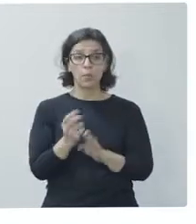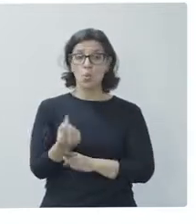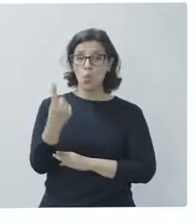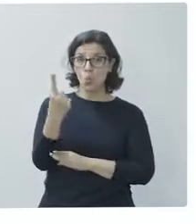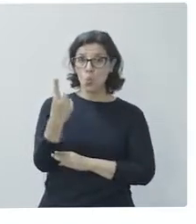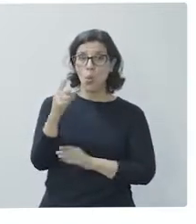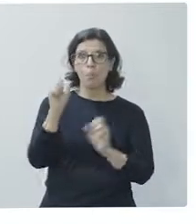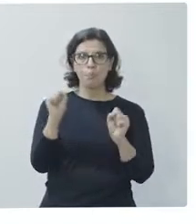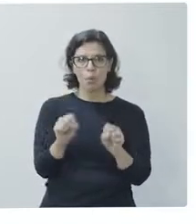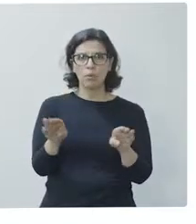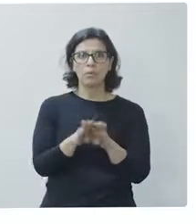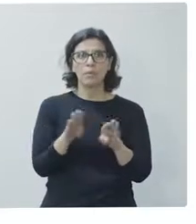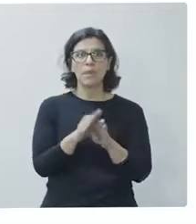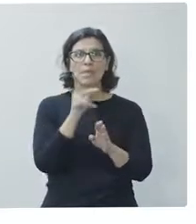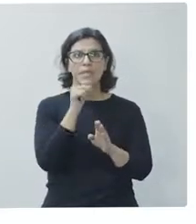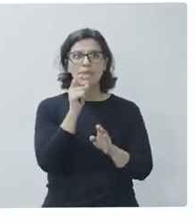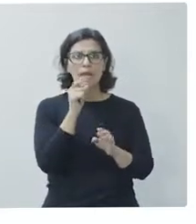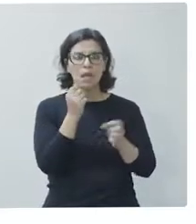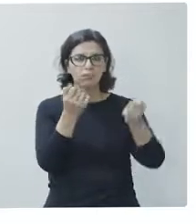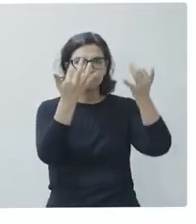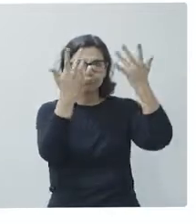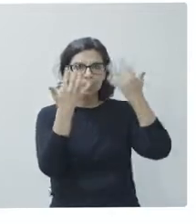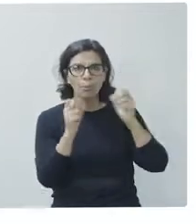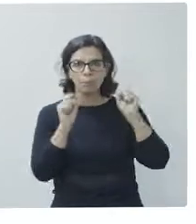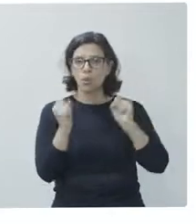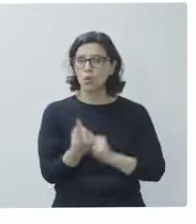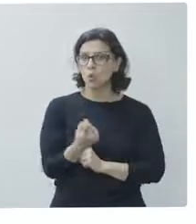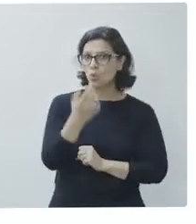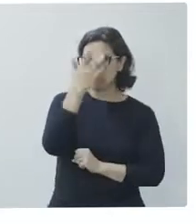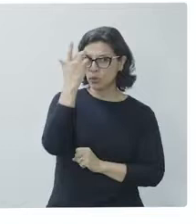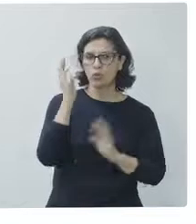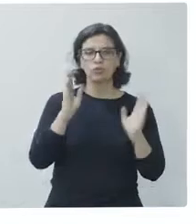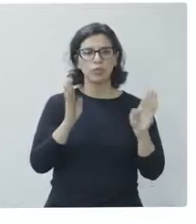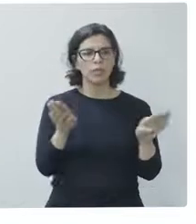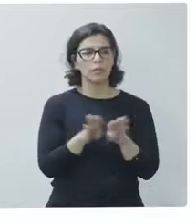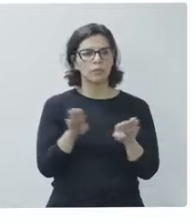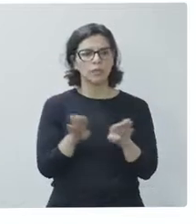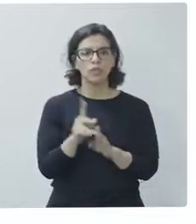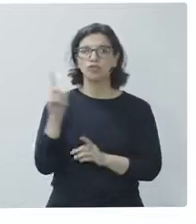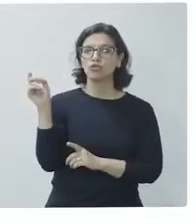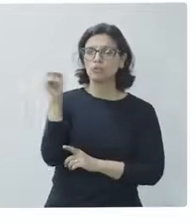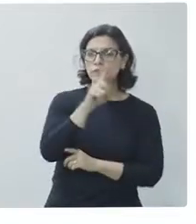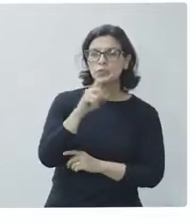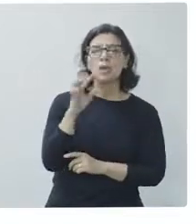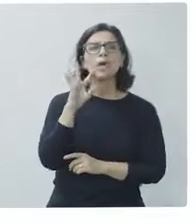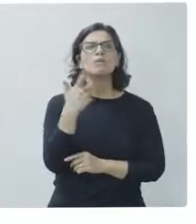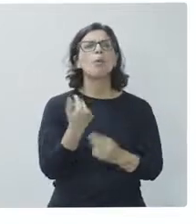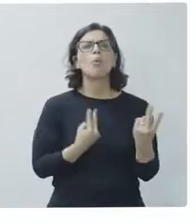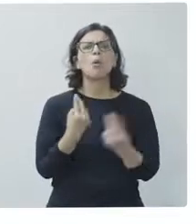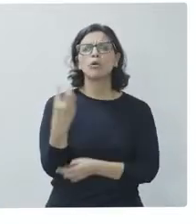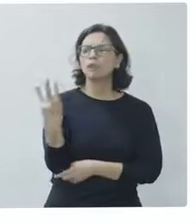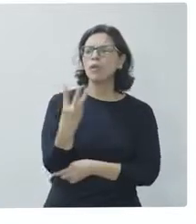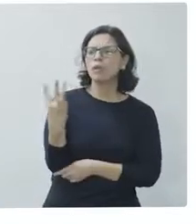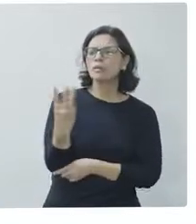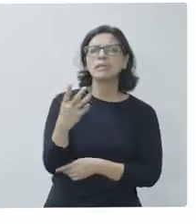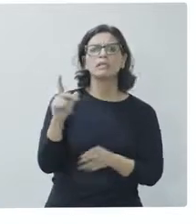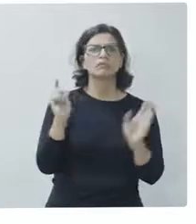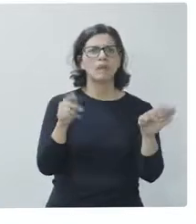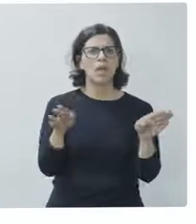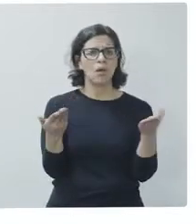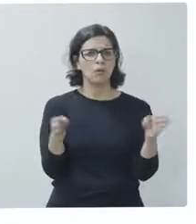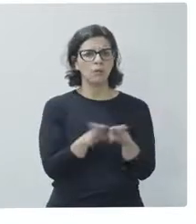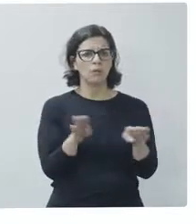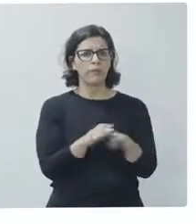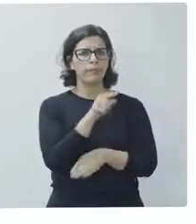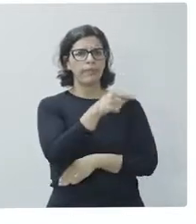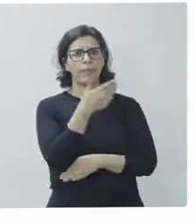Apenas um pode se banhar na fonte. Já será bem difícil decidir qual de nós será,